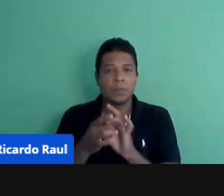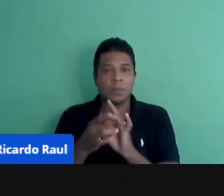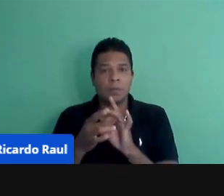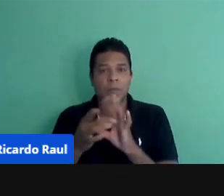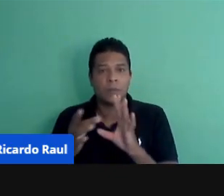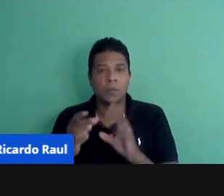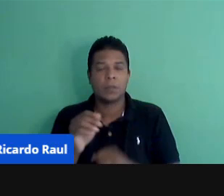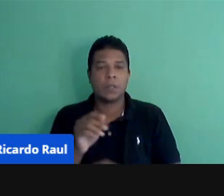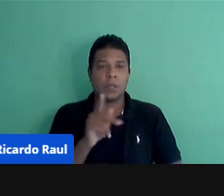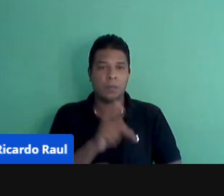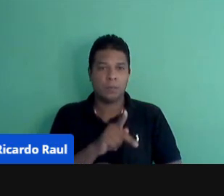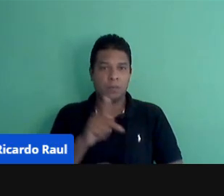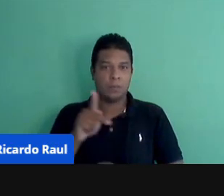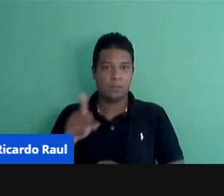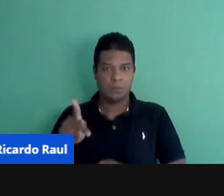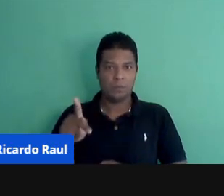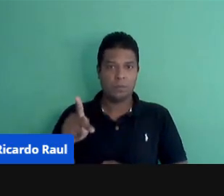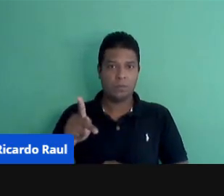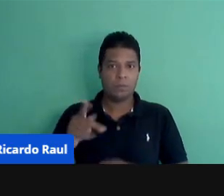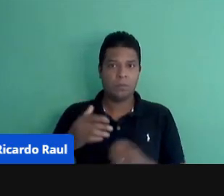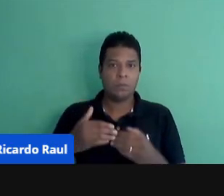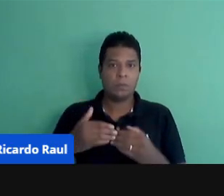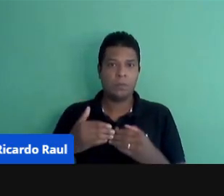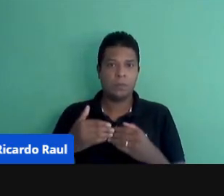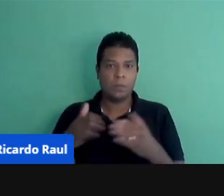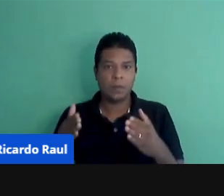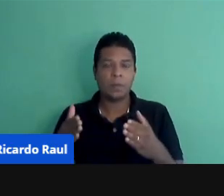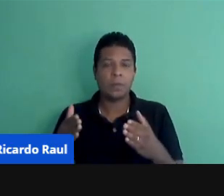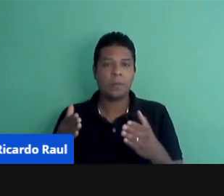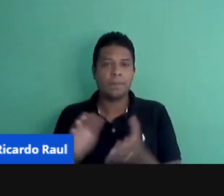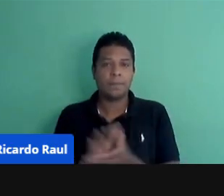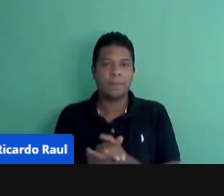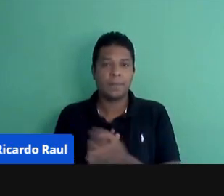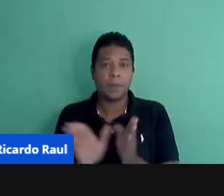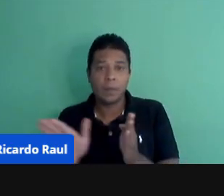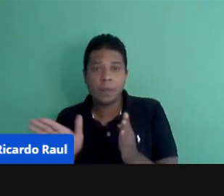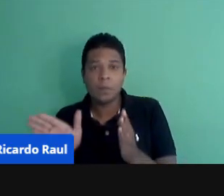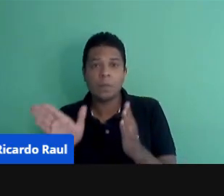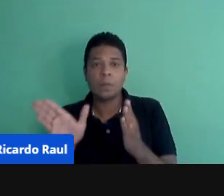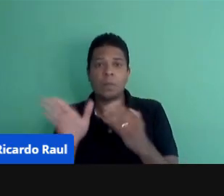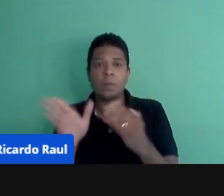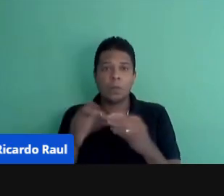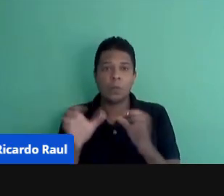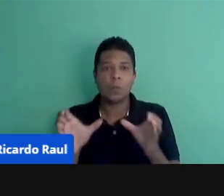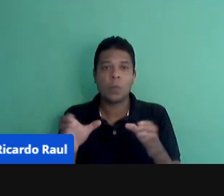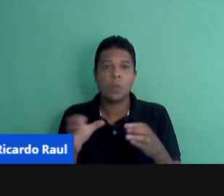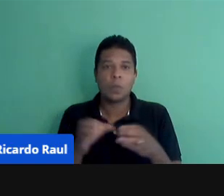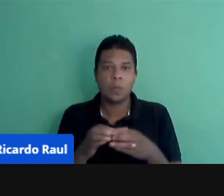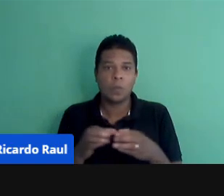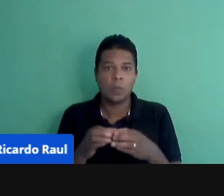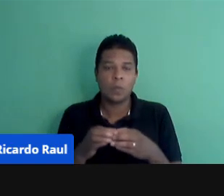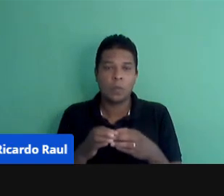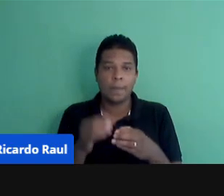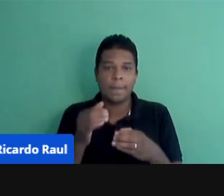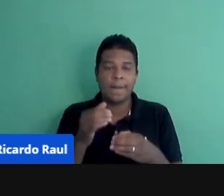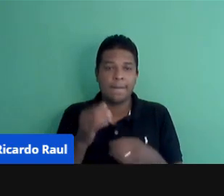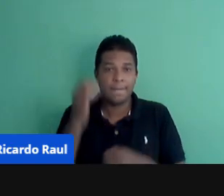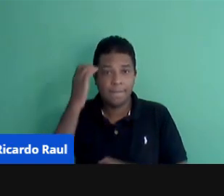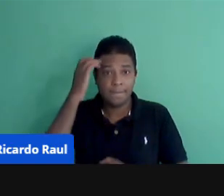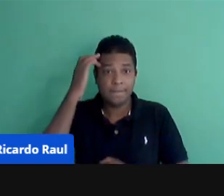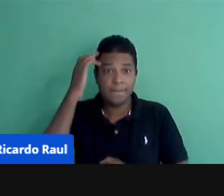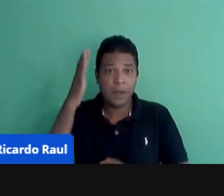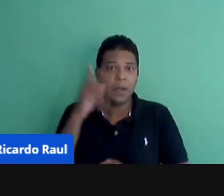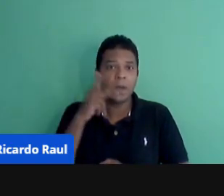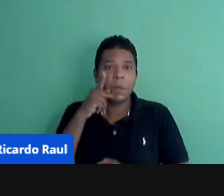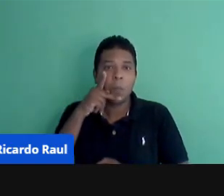abrir, né, de fazer uma interação maior ali. Eu optei por manter fechado, até porque fica mais fácil para o